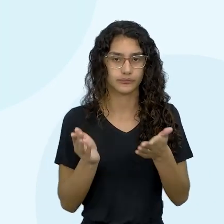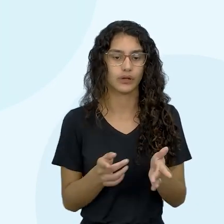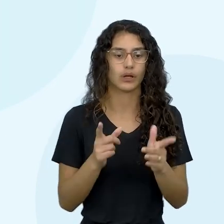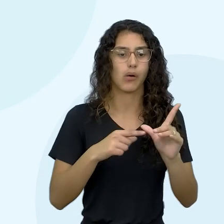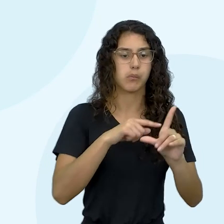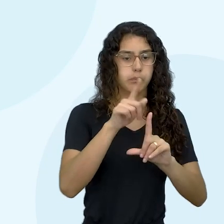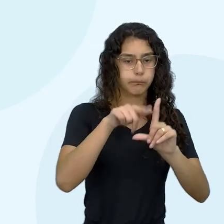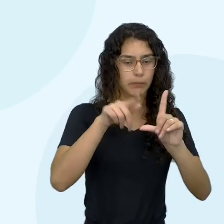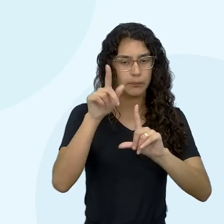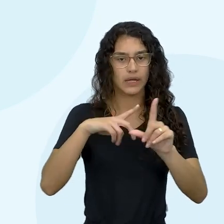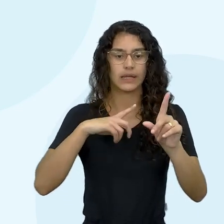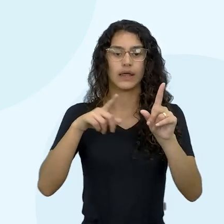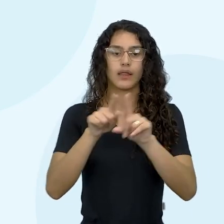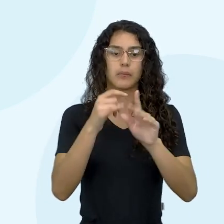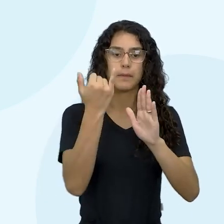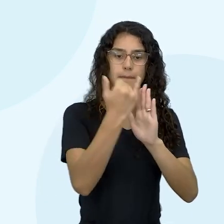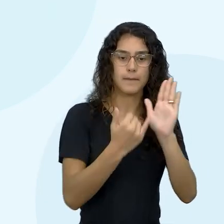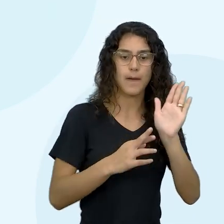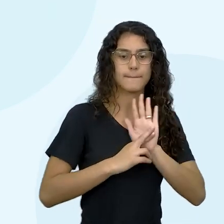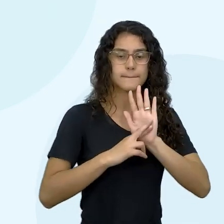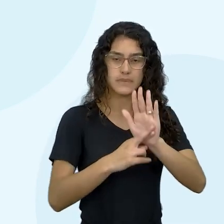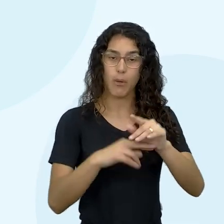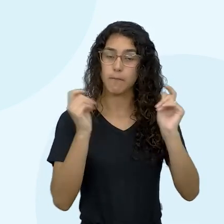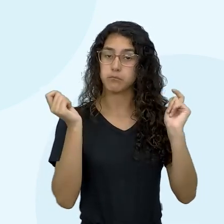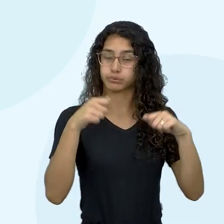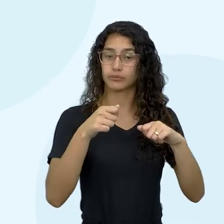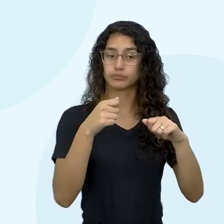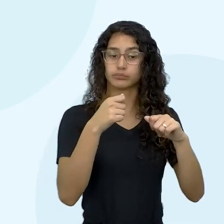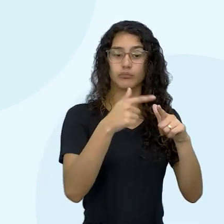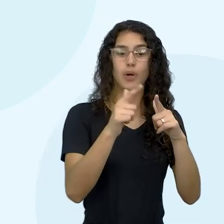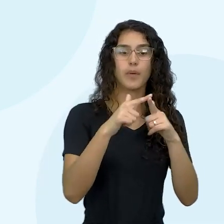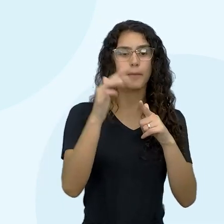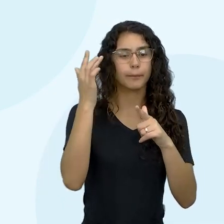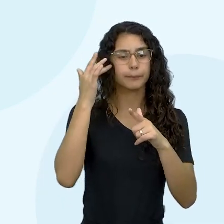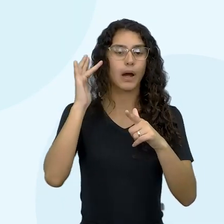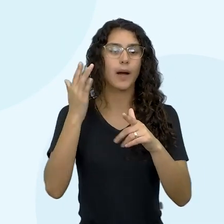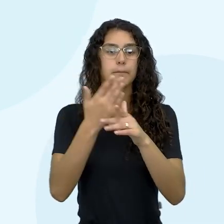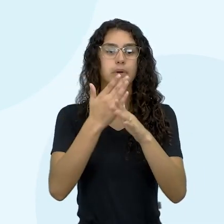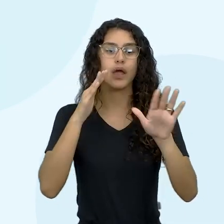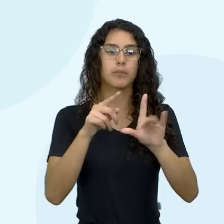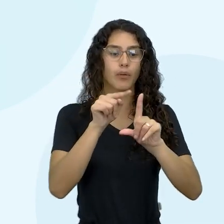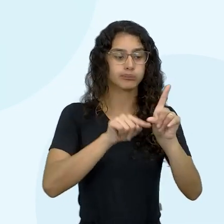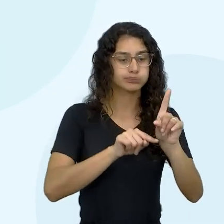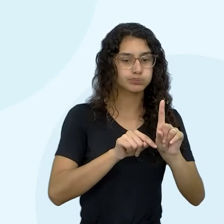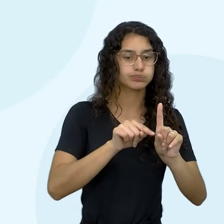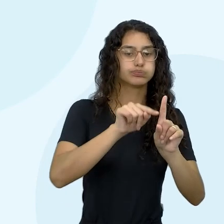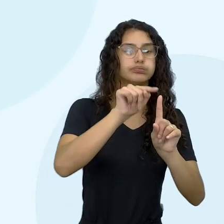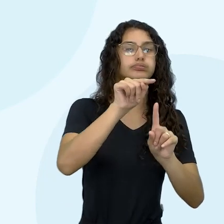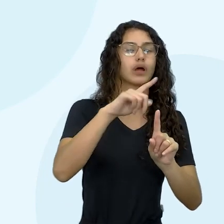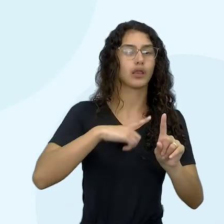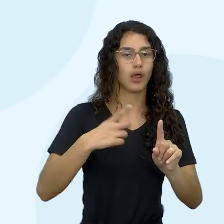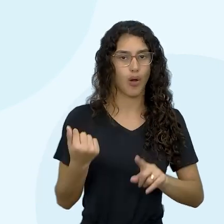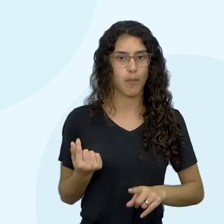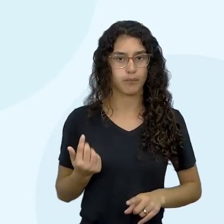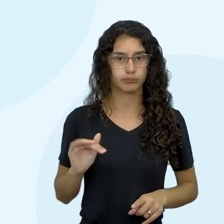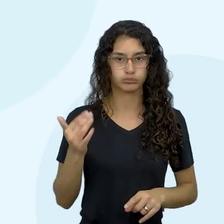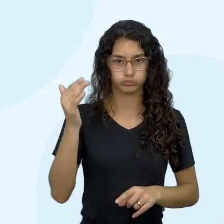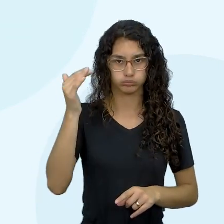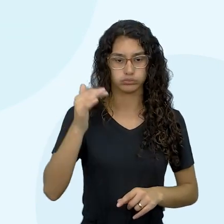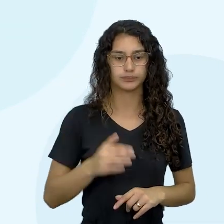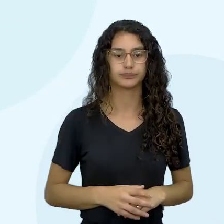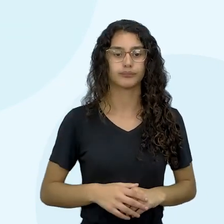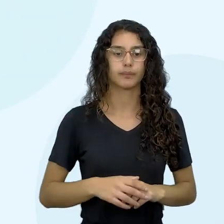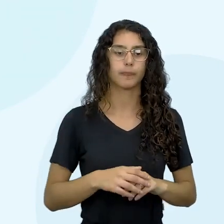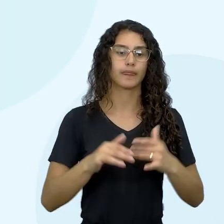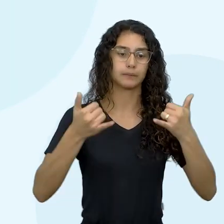índice da inflação e apresente uma possível solução para o combate do aumento elevado aí dos preços.